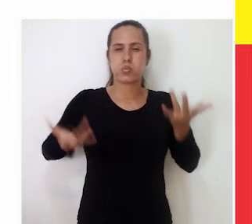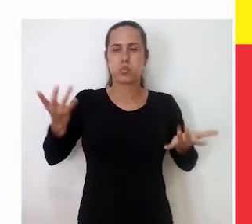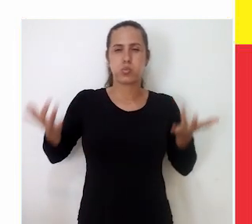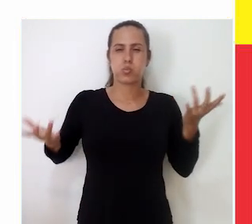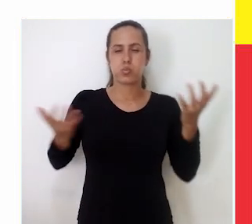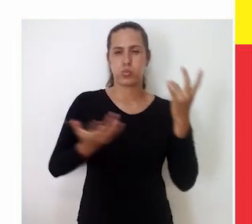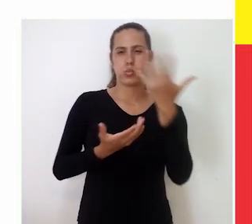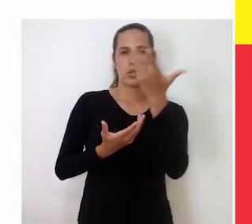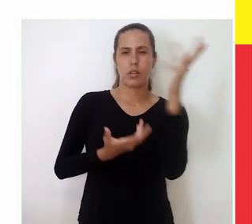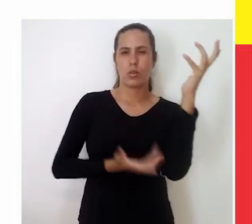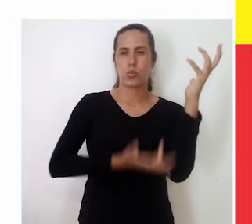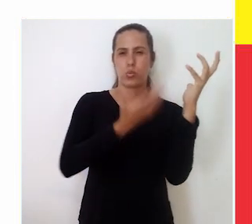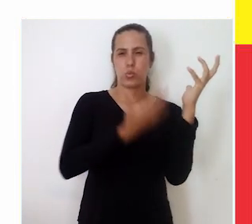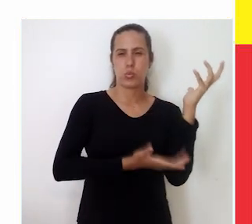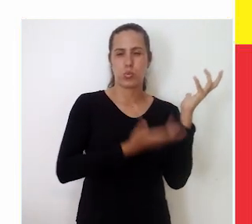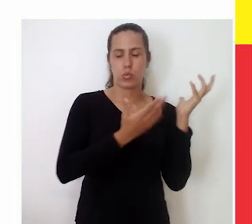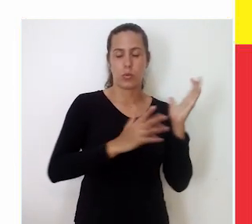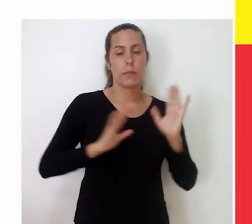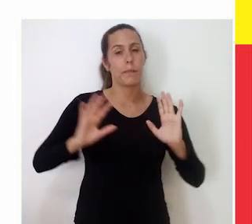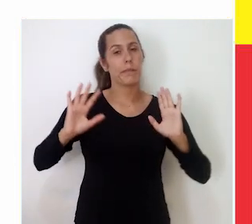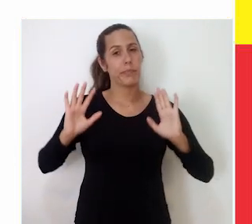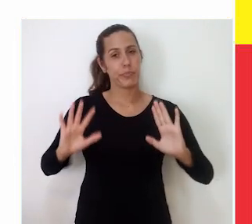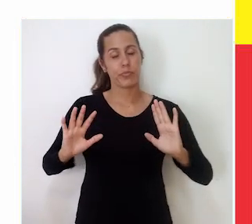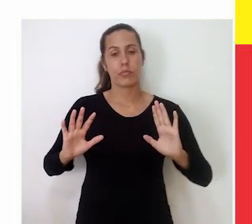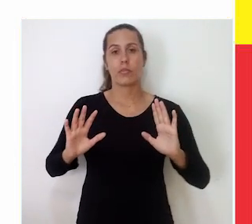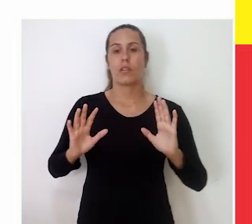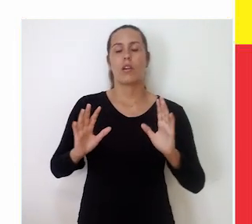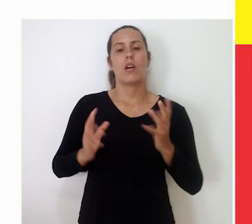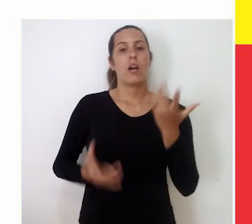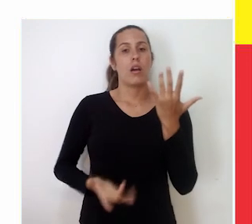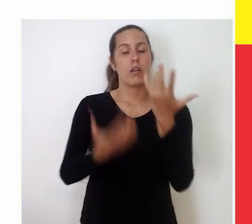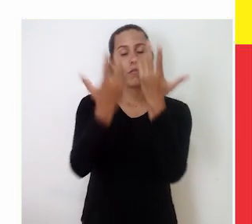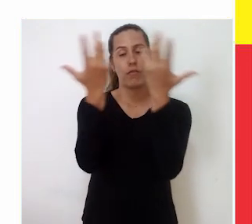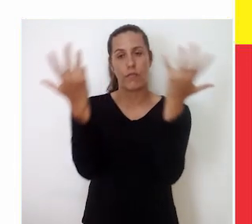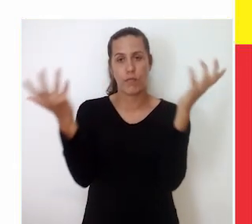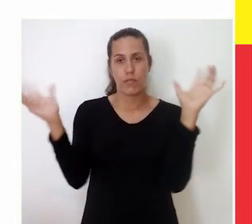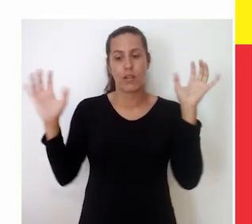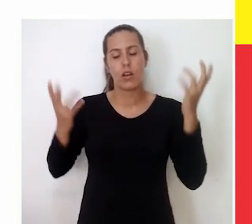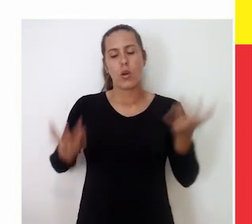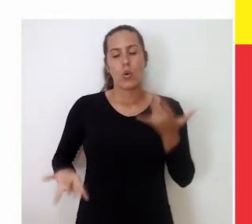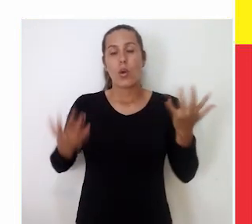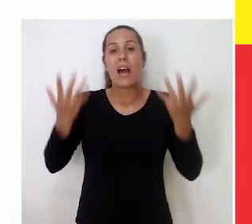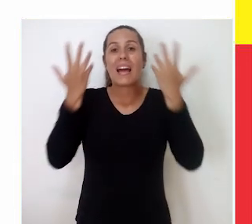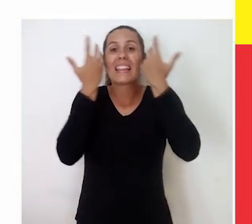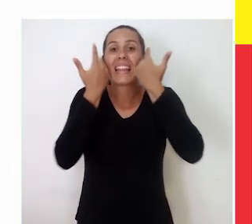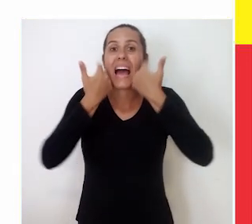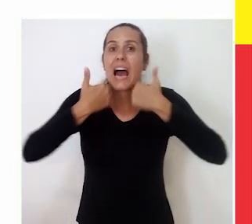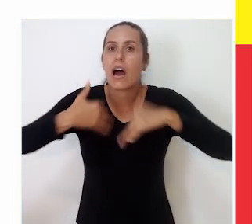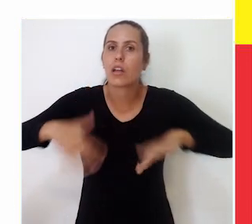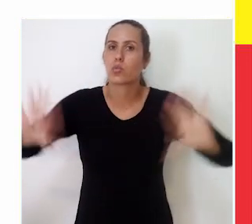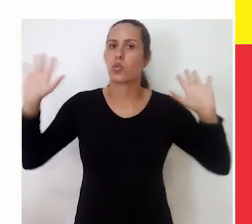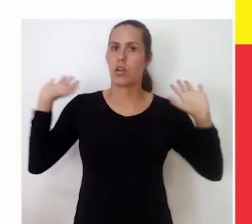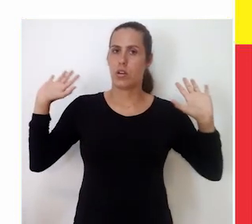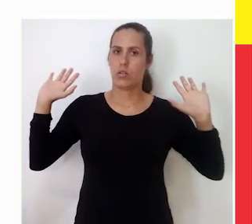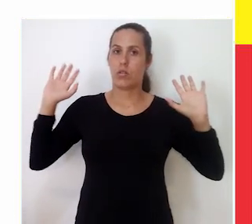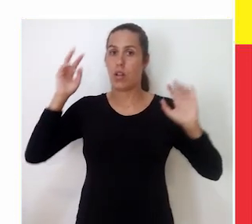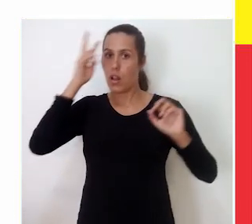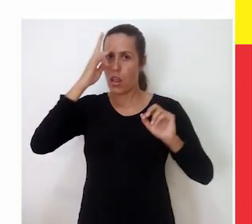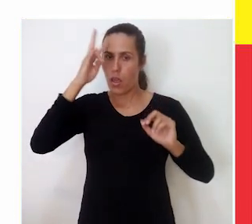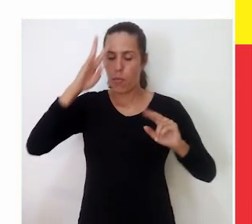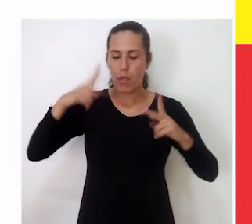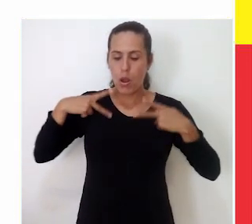atenção. Incêndio florestal natural, olha só, fenômeno natural, é sem interferência